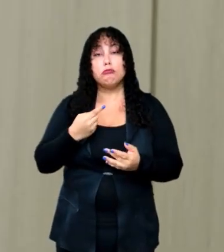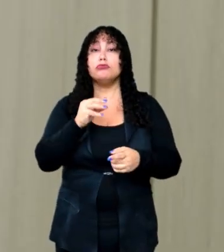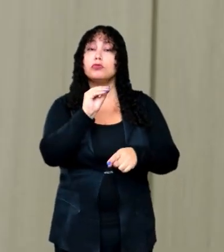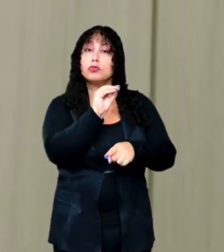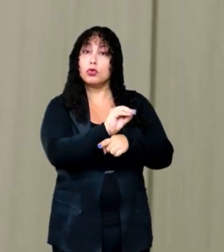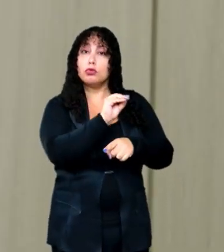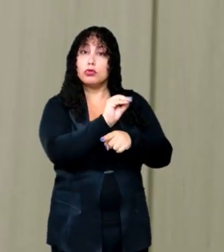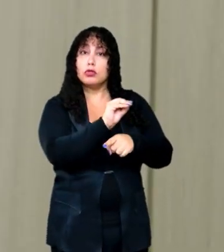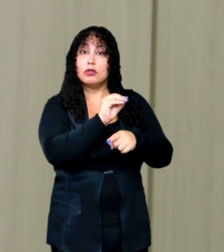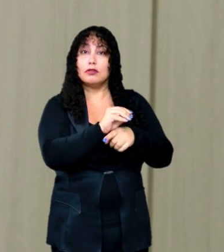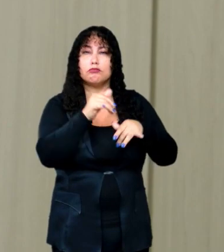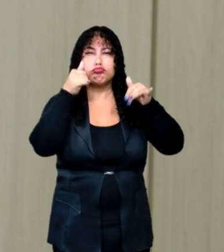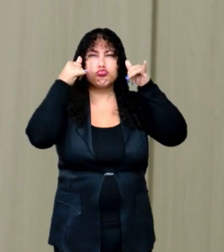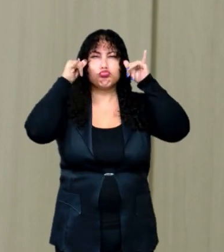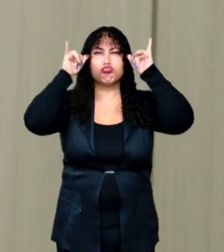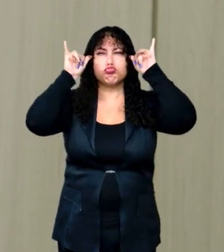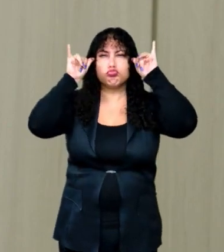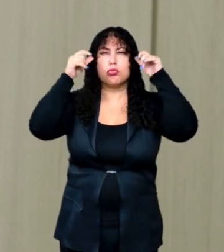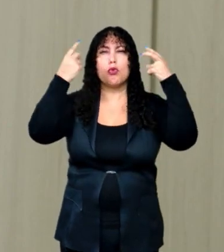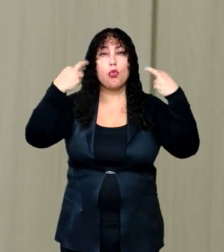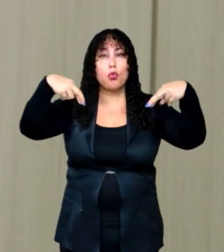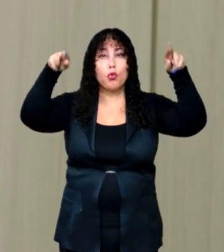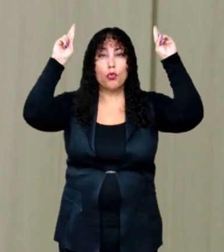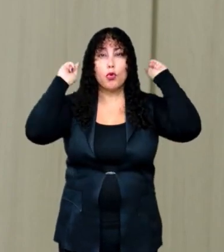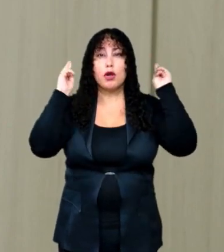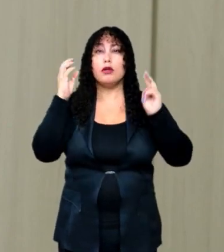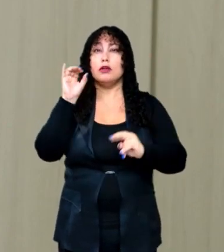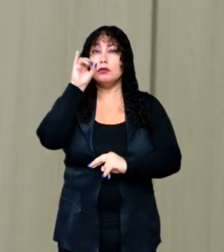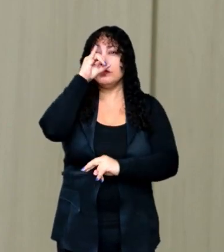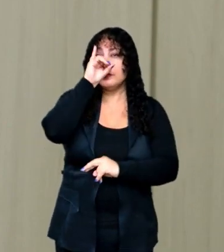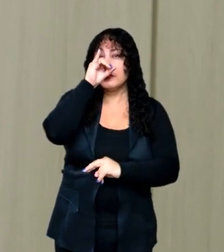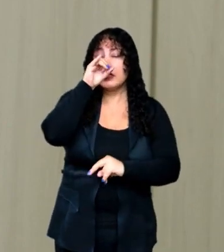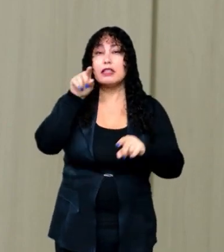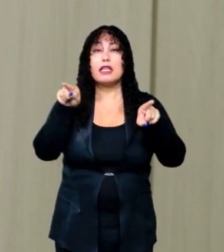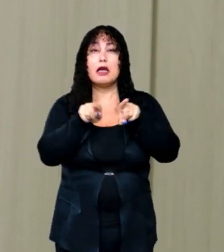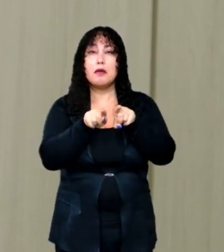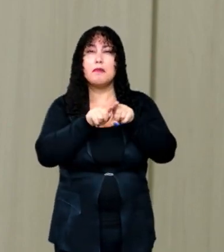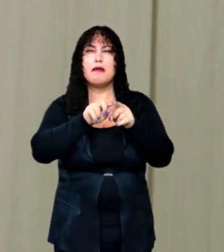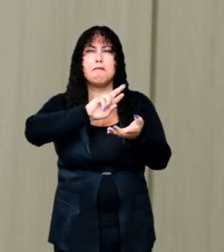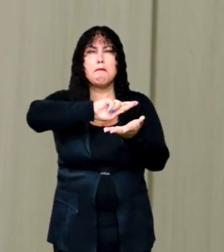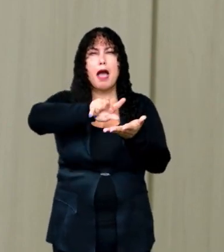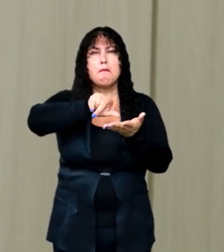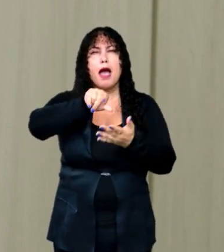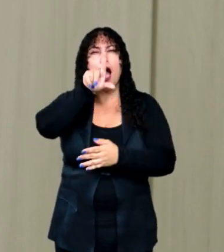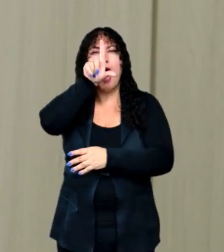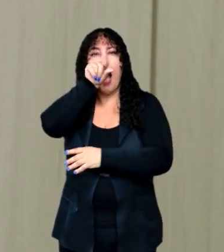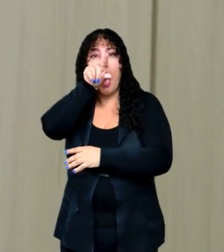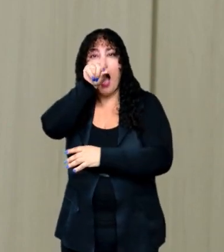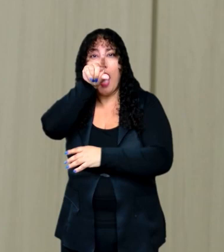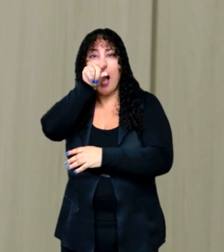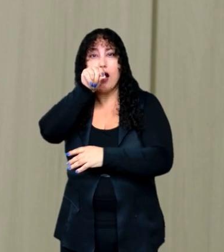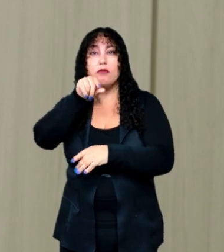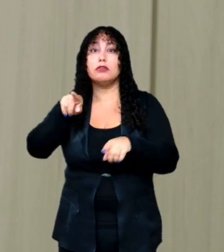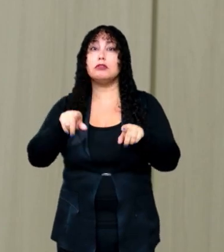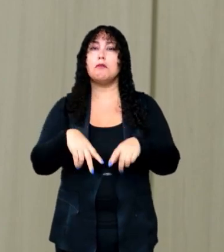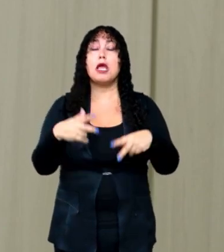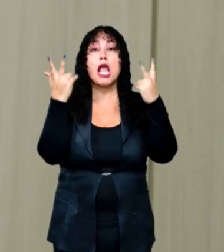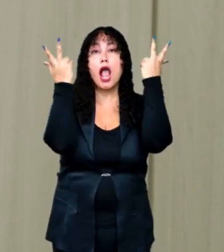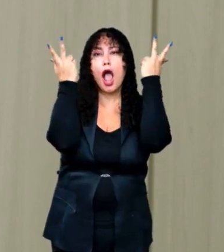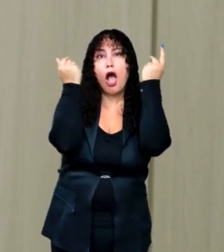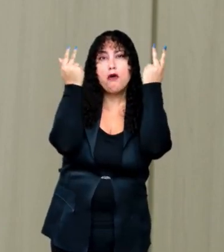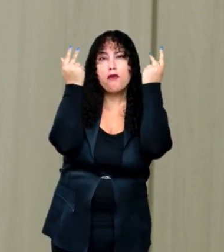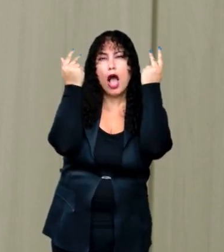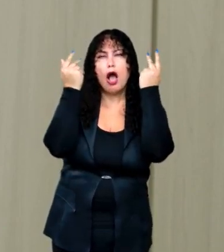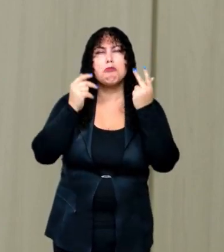cria bovinos, ovinos, suínos, caprinos, aves, cavalos. Então, a gente